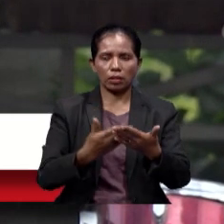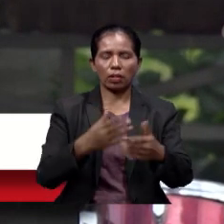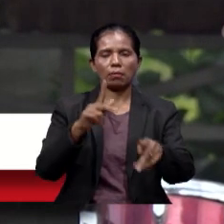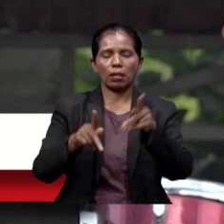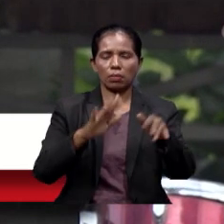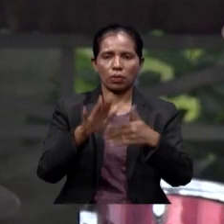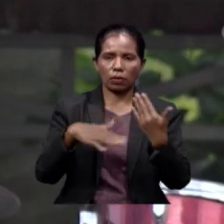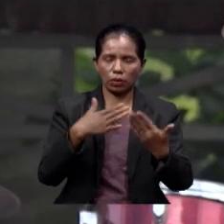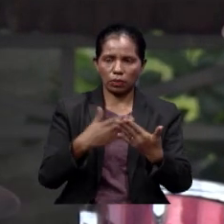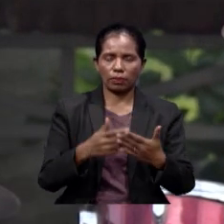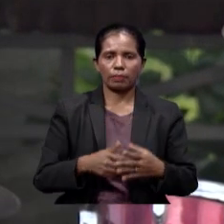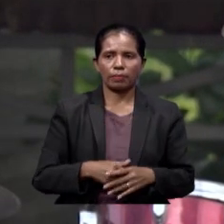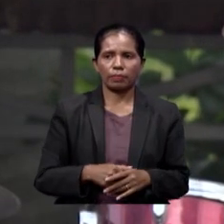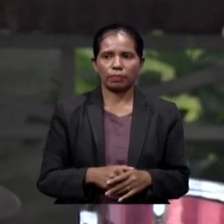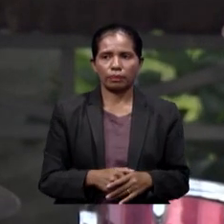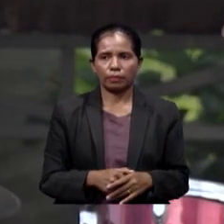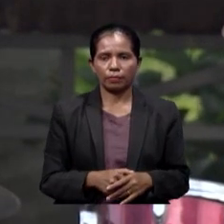hotu.